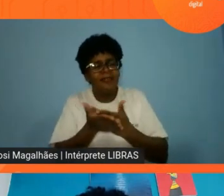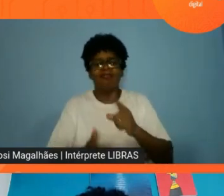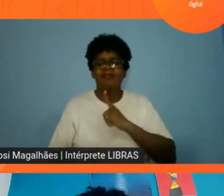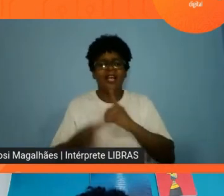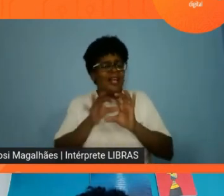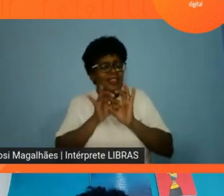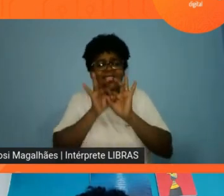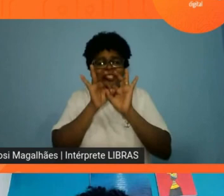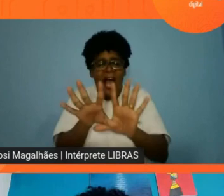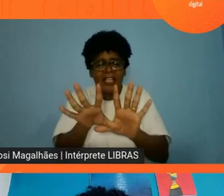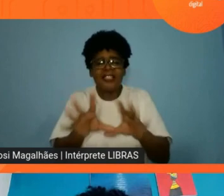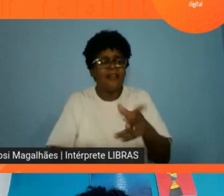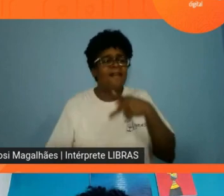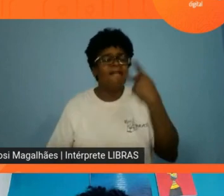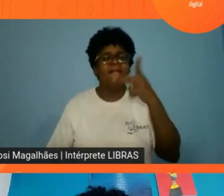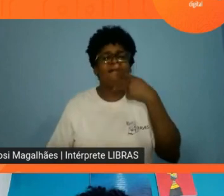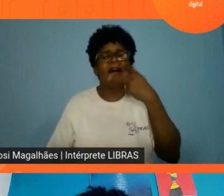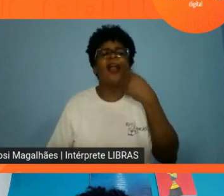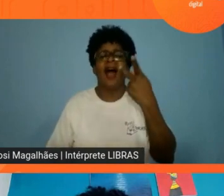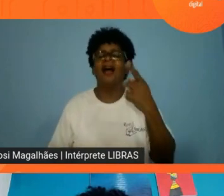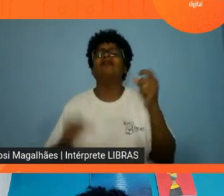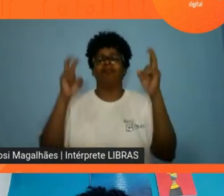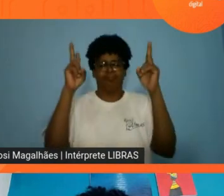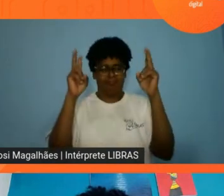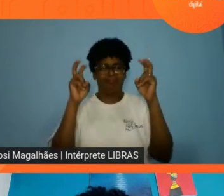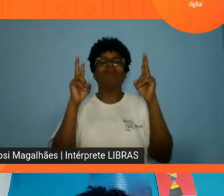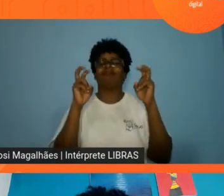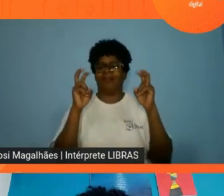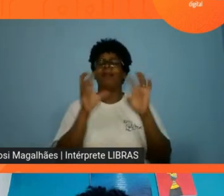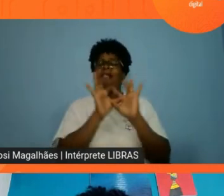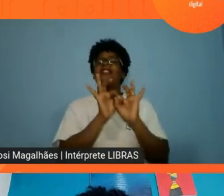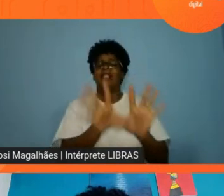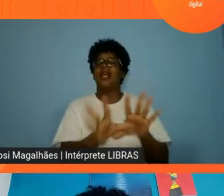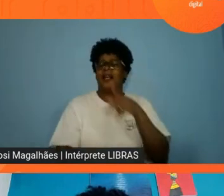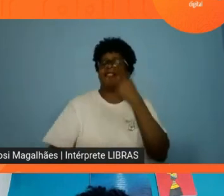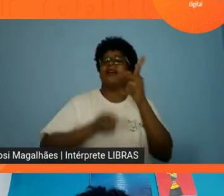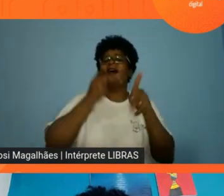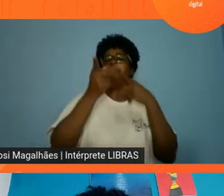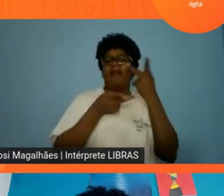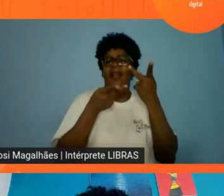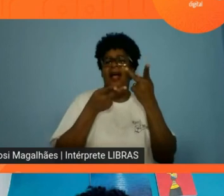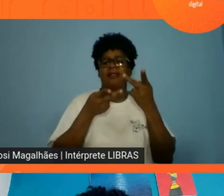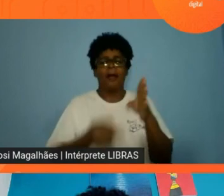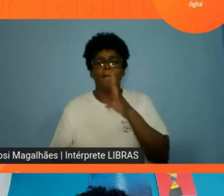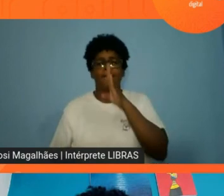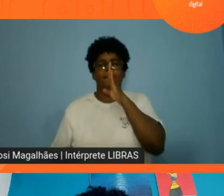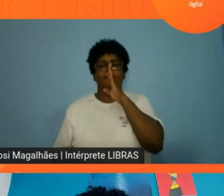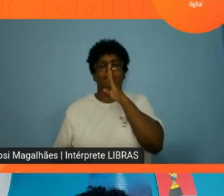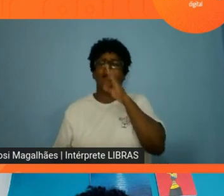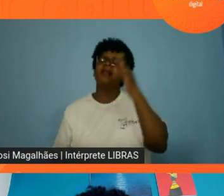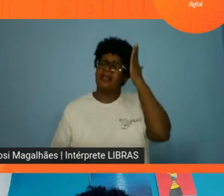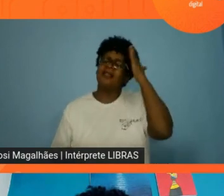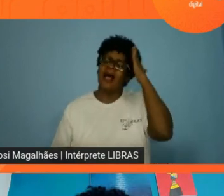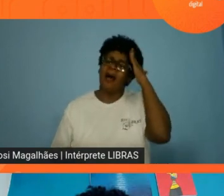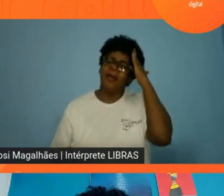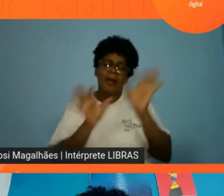é sugestivo, provocativo. A gente já sabe que alguma coisa foi atrofiada, foi abafada significantemente, mas eu